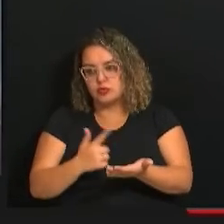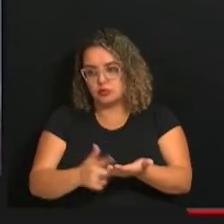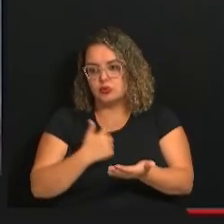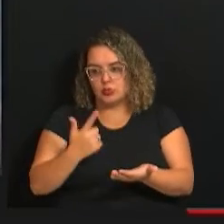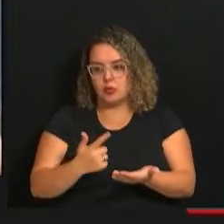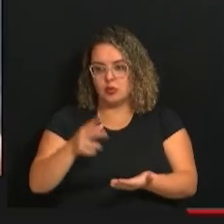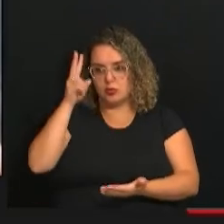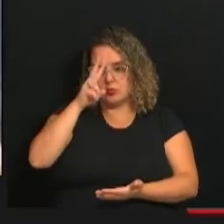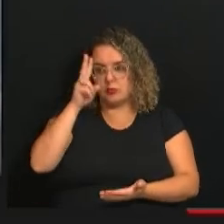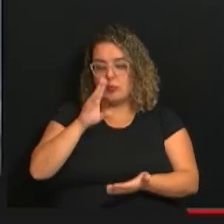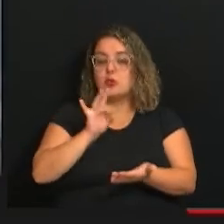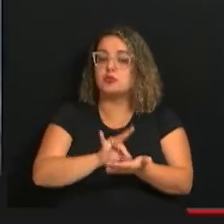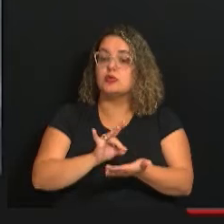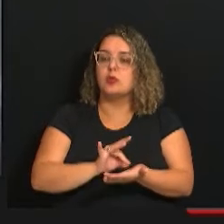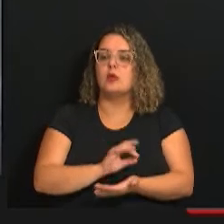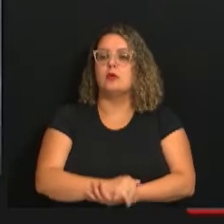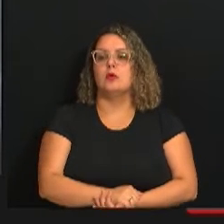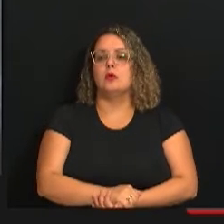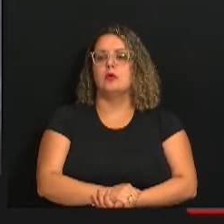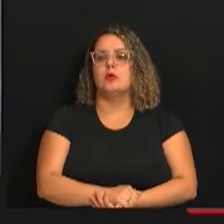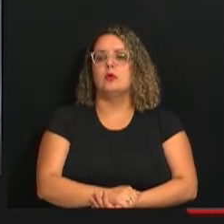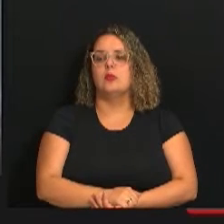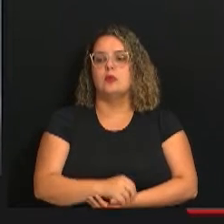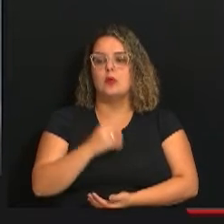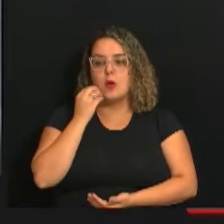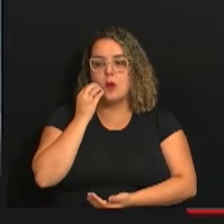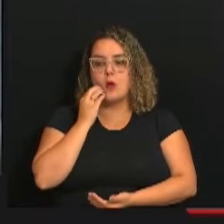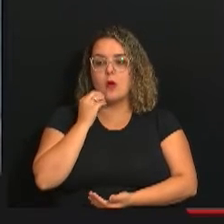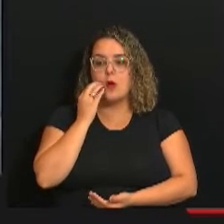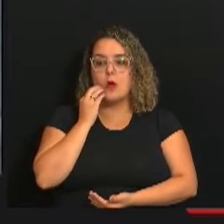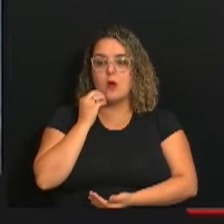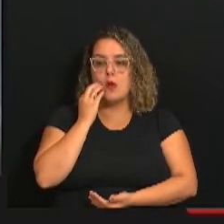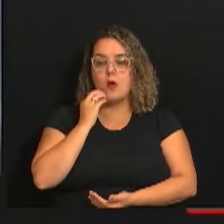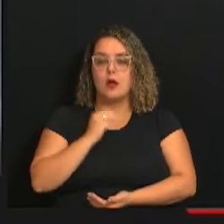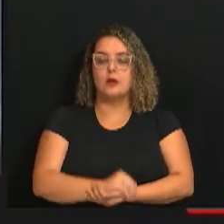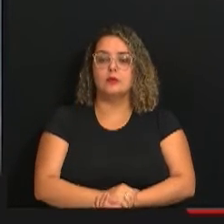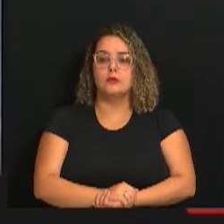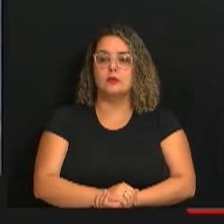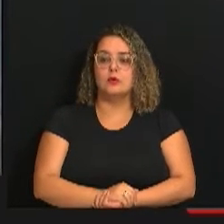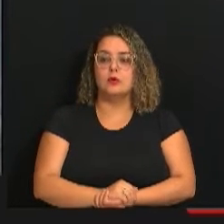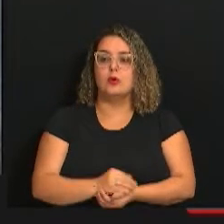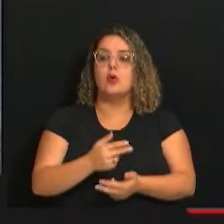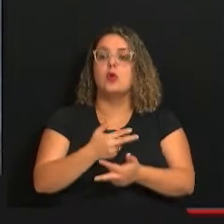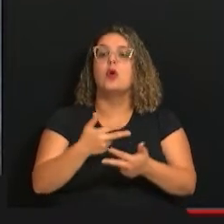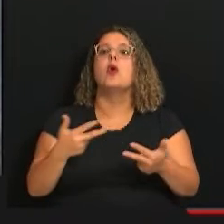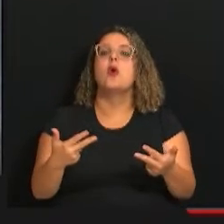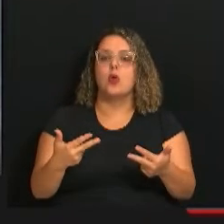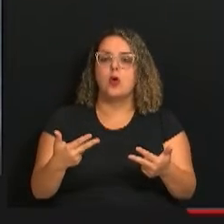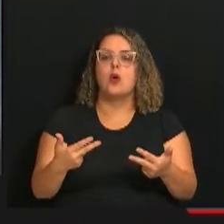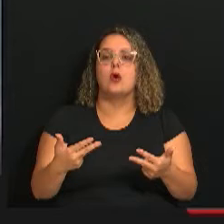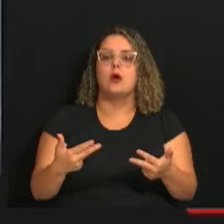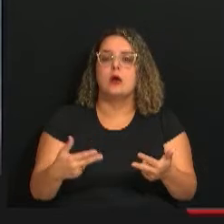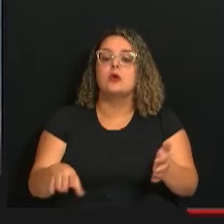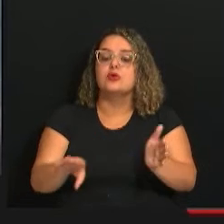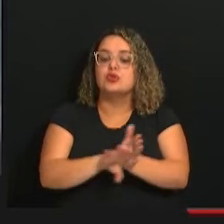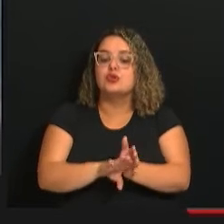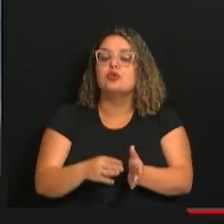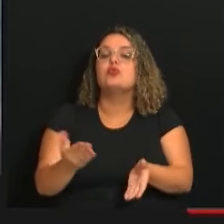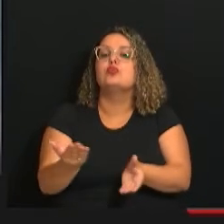poder publicar o seu livro e para poder ajudar outras pessoas, né? Para quem está nos acompanhando, para quem